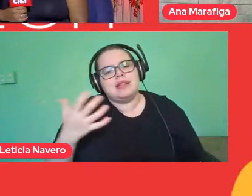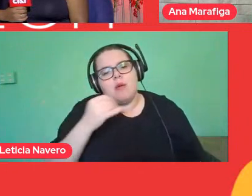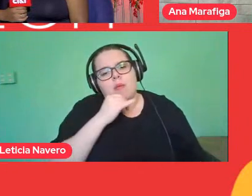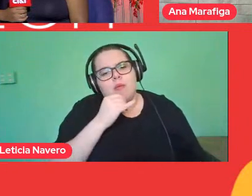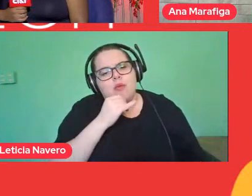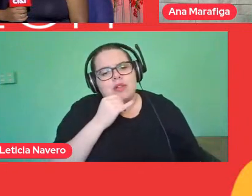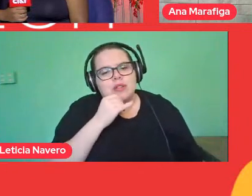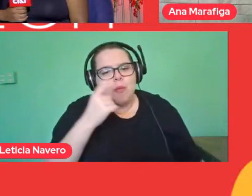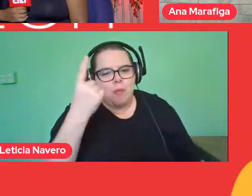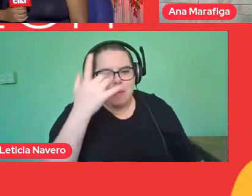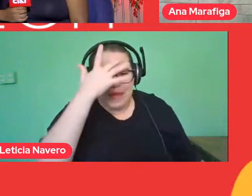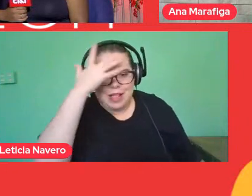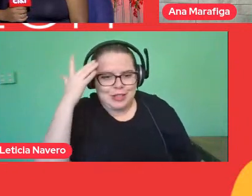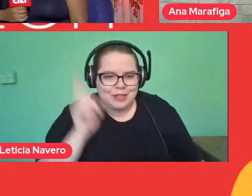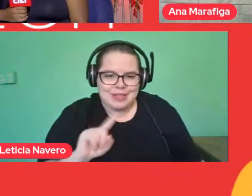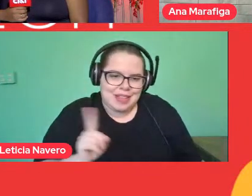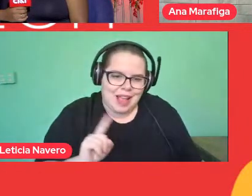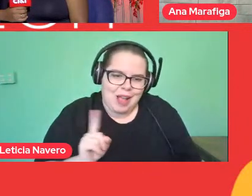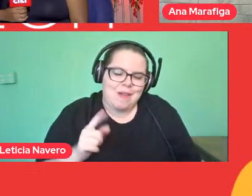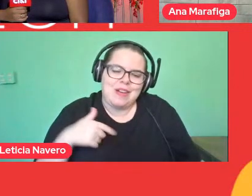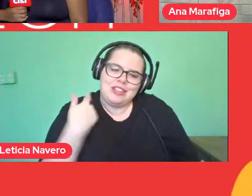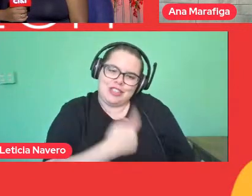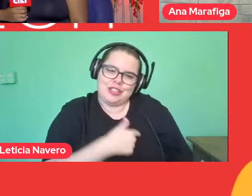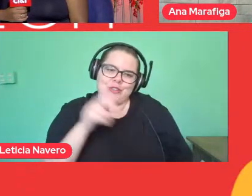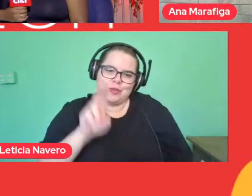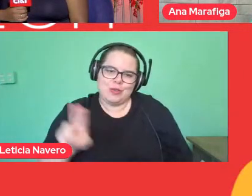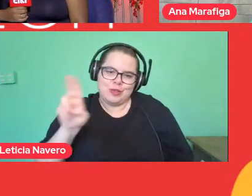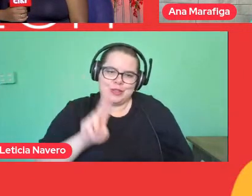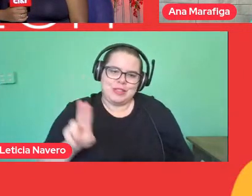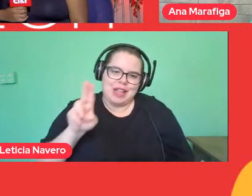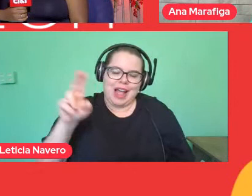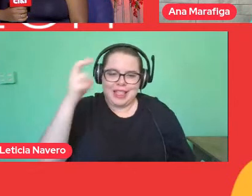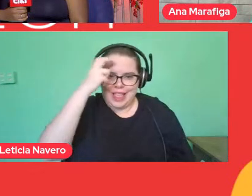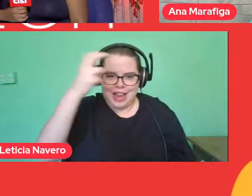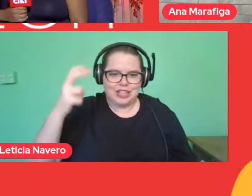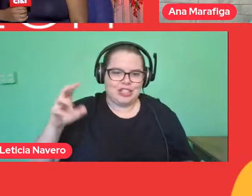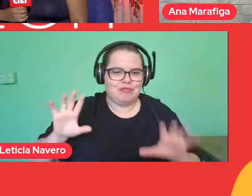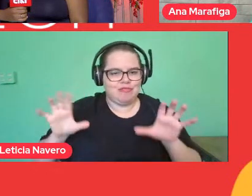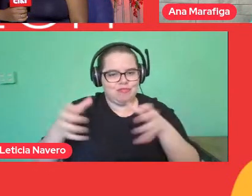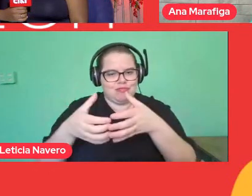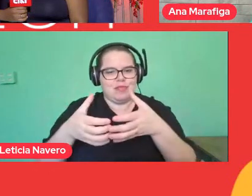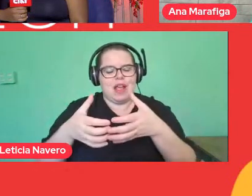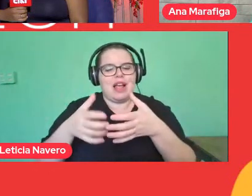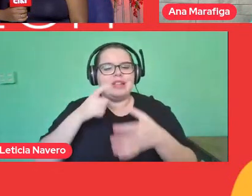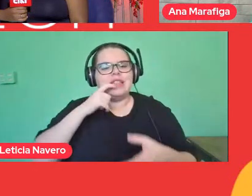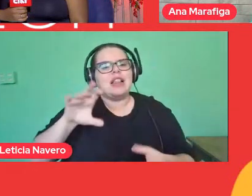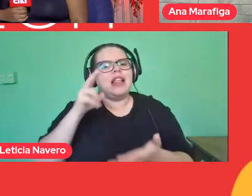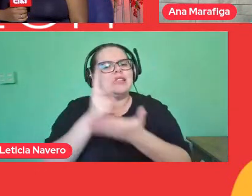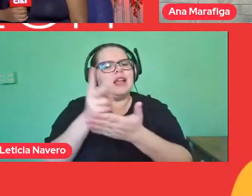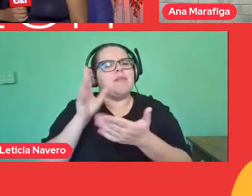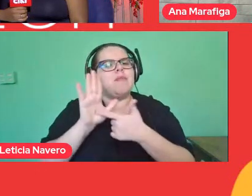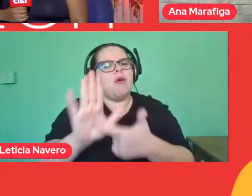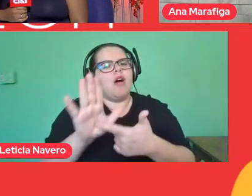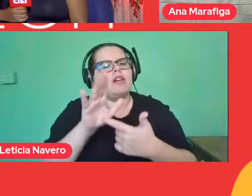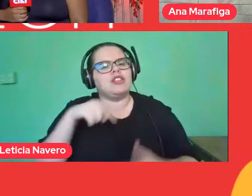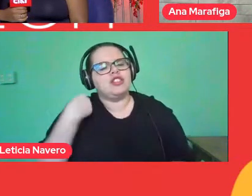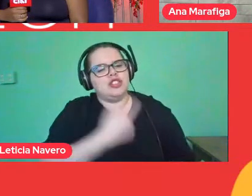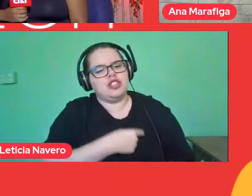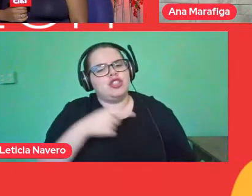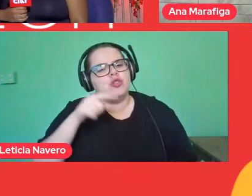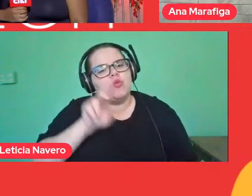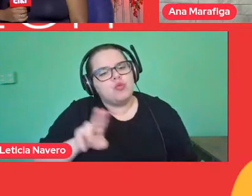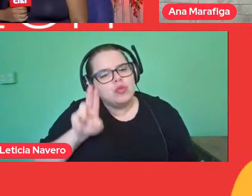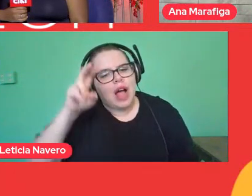de uma pessoa, né? Mas a gente usar a inteligência coletiva, né? Como a CT, a gente fala várias vezes aí, usar